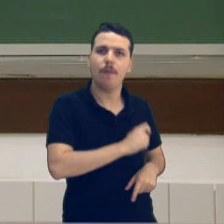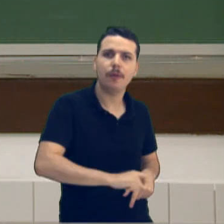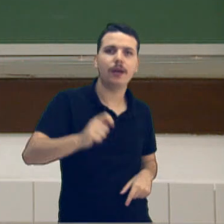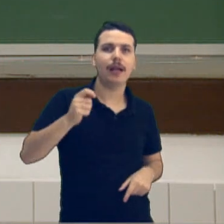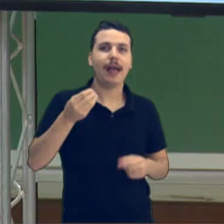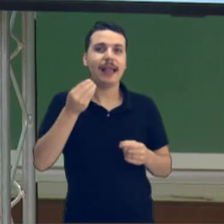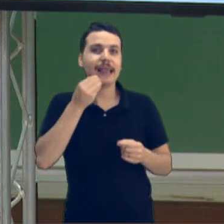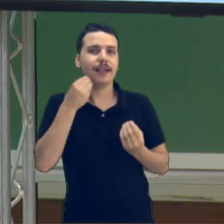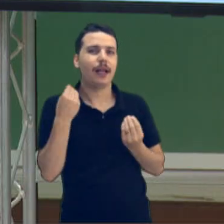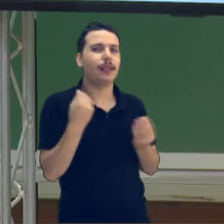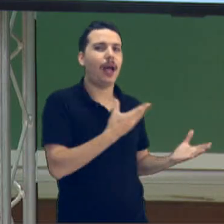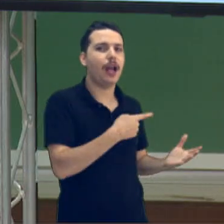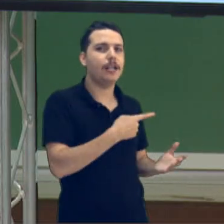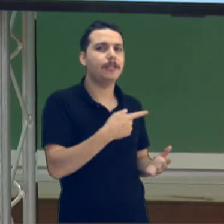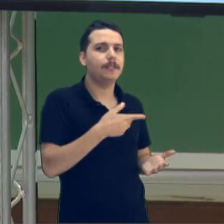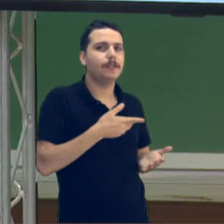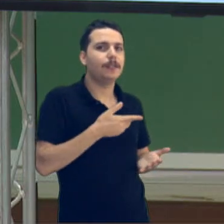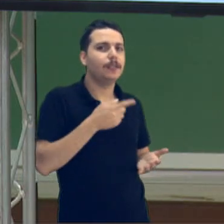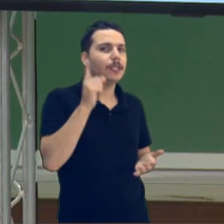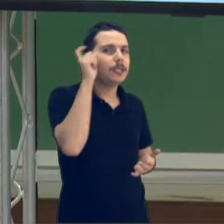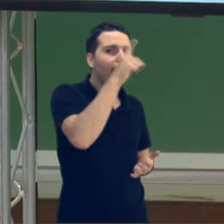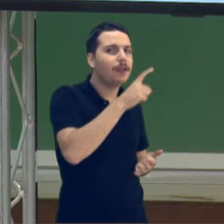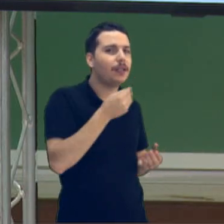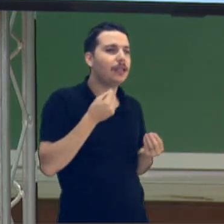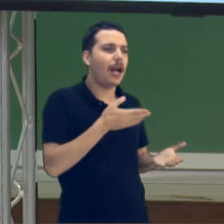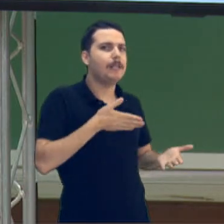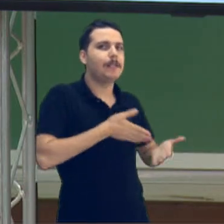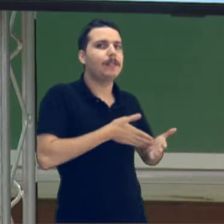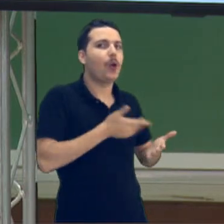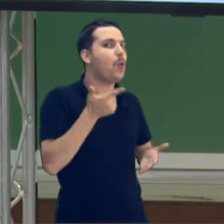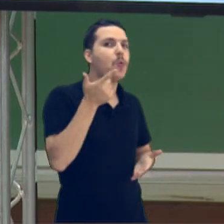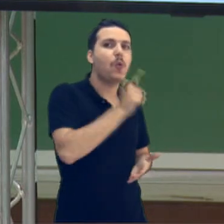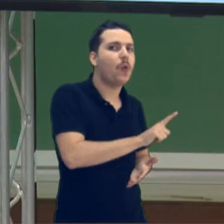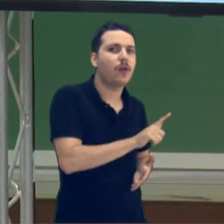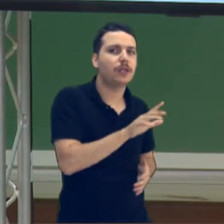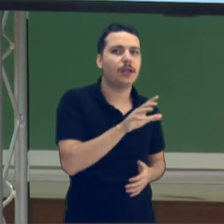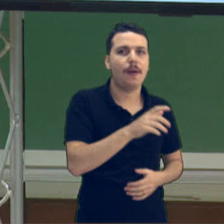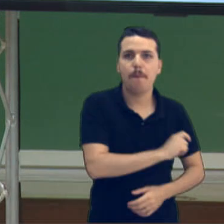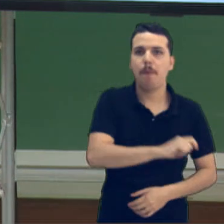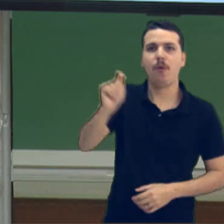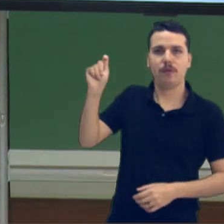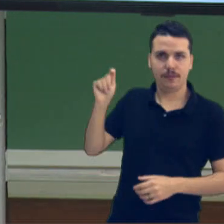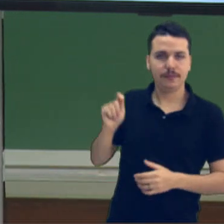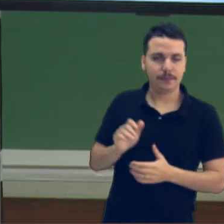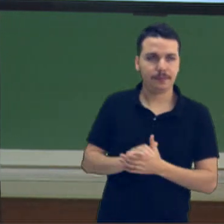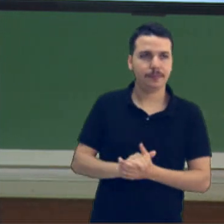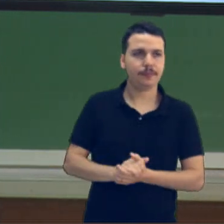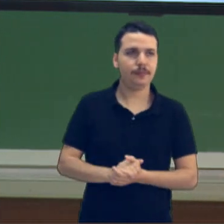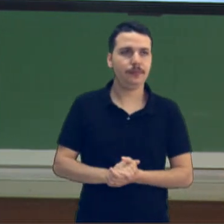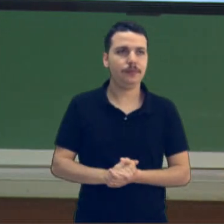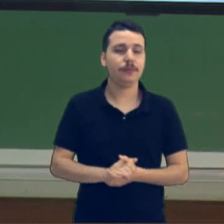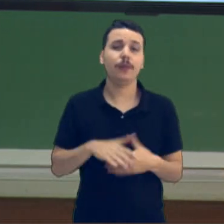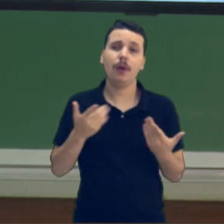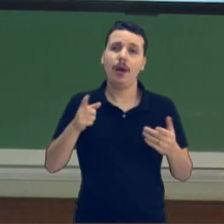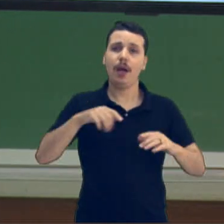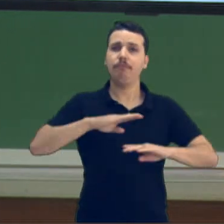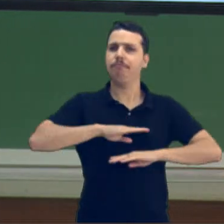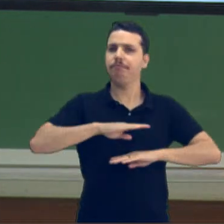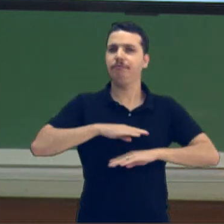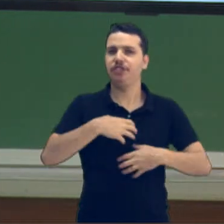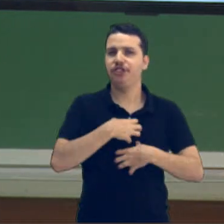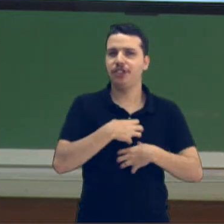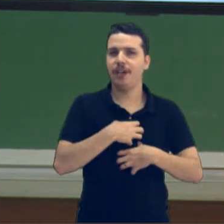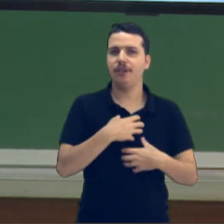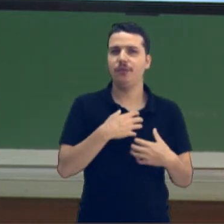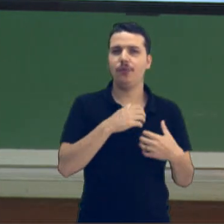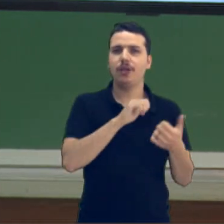dificultando ao máximo a recepção do adversário, digamos assim. Então, são modalidades que estão